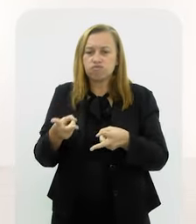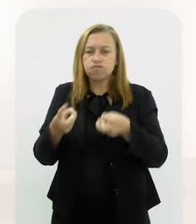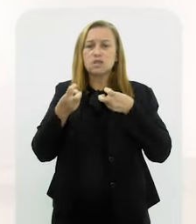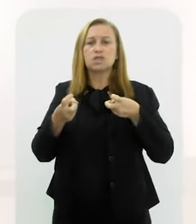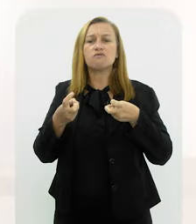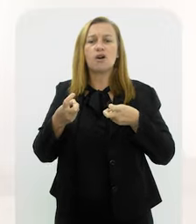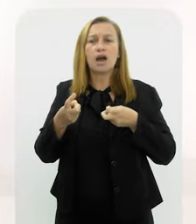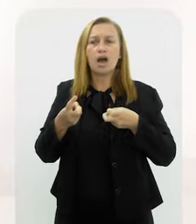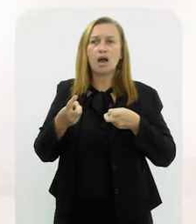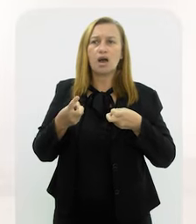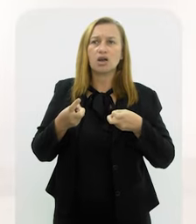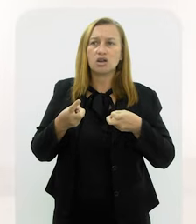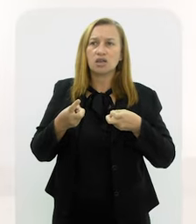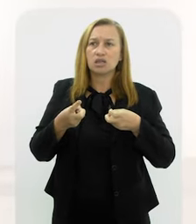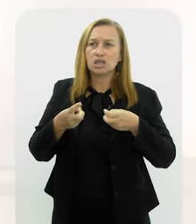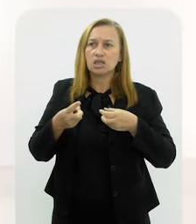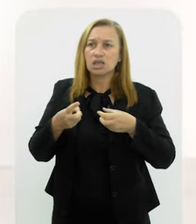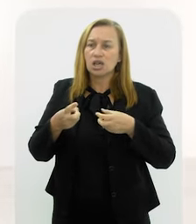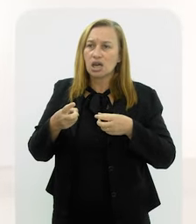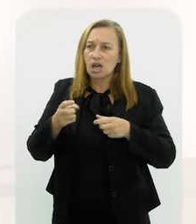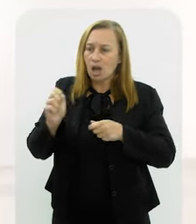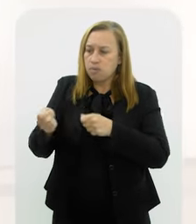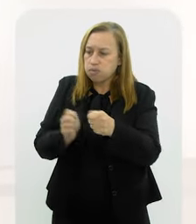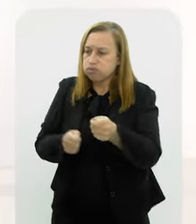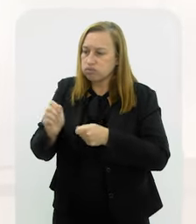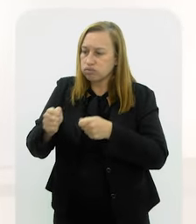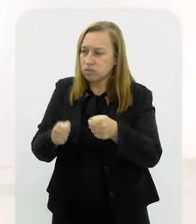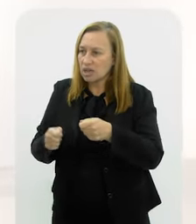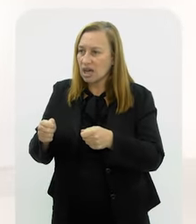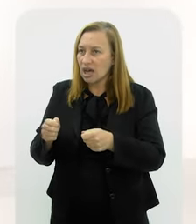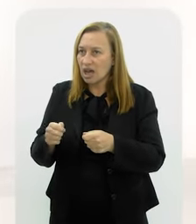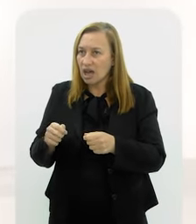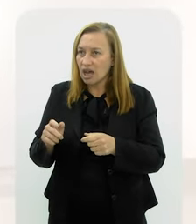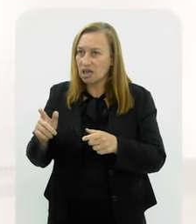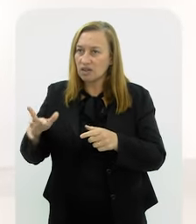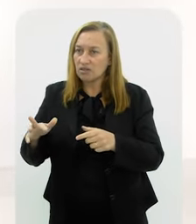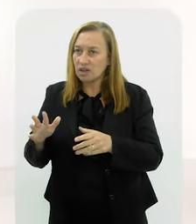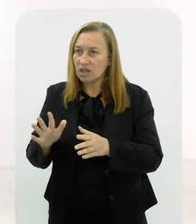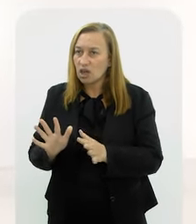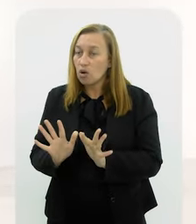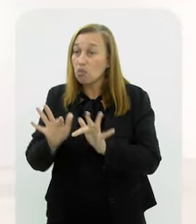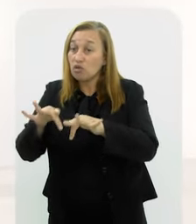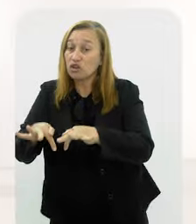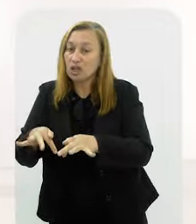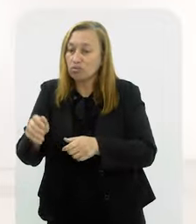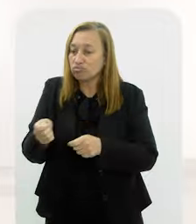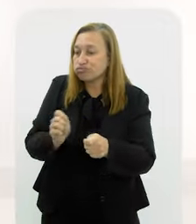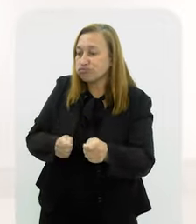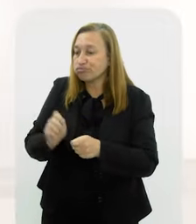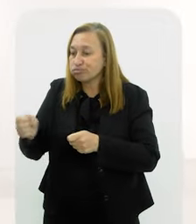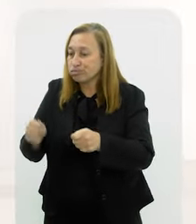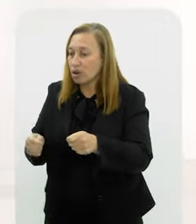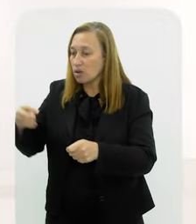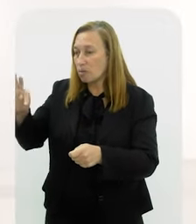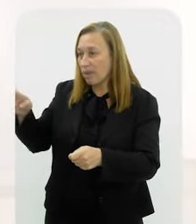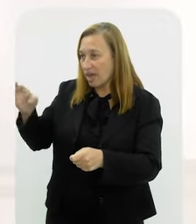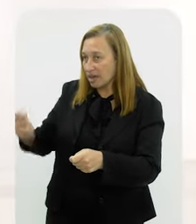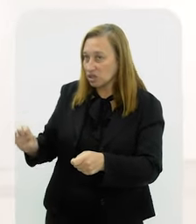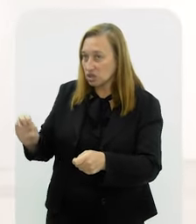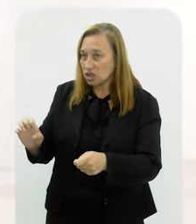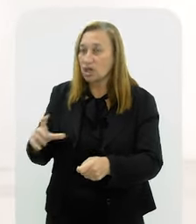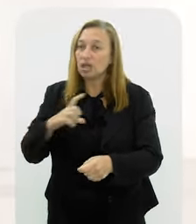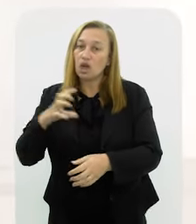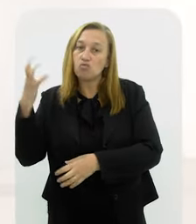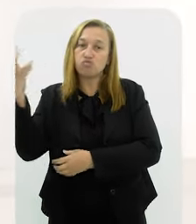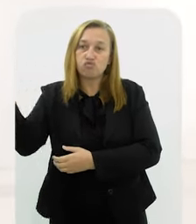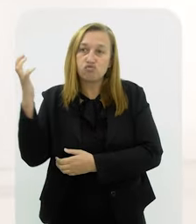olhar a formação da bateria, do mestre para o final da bateria, normalmente algumas escolas